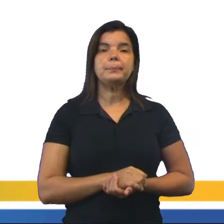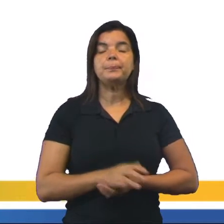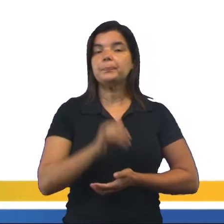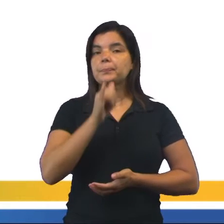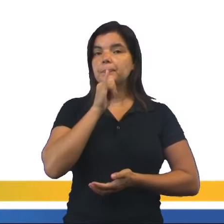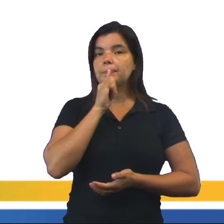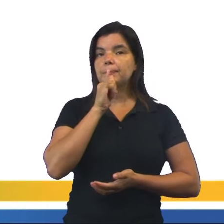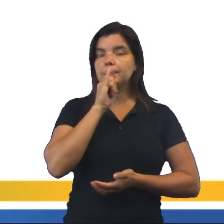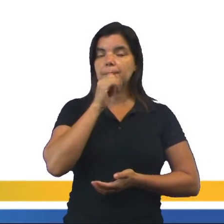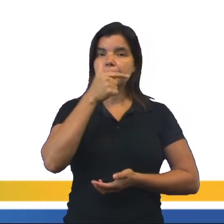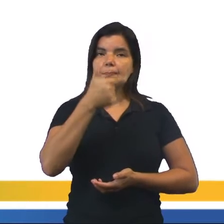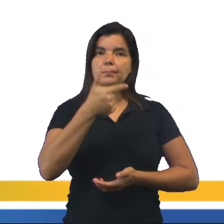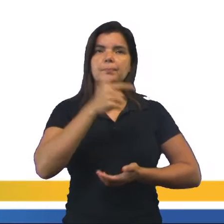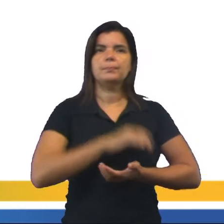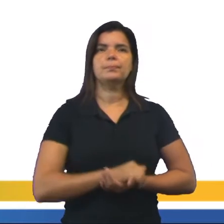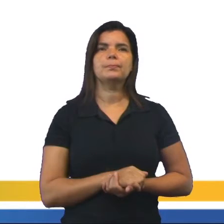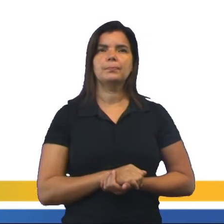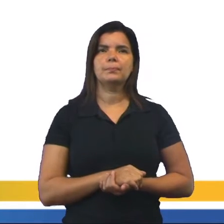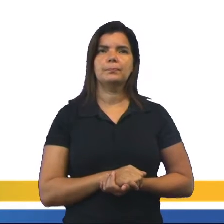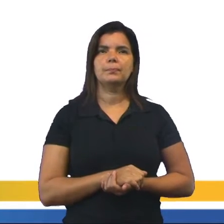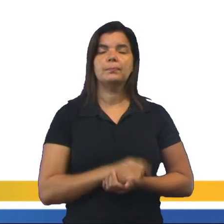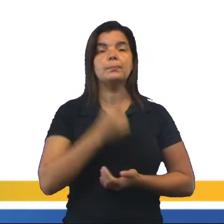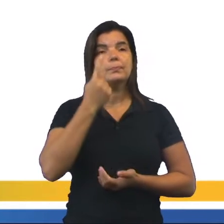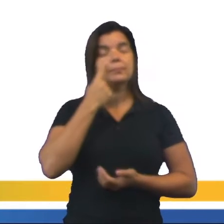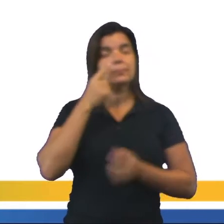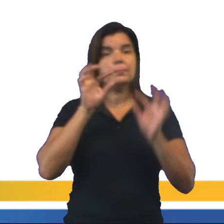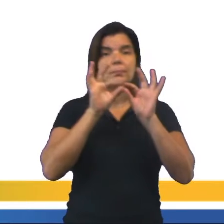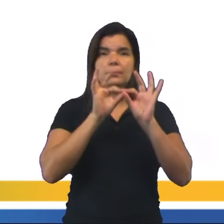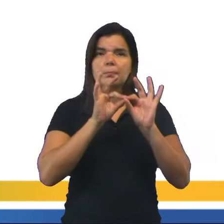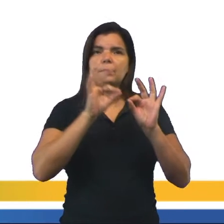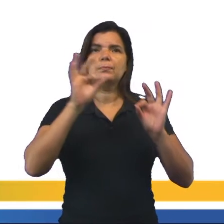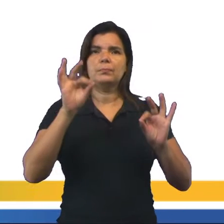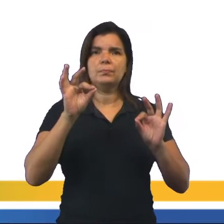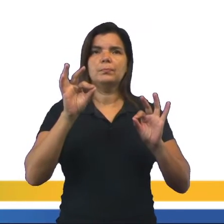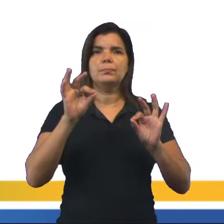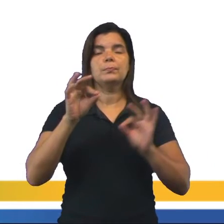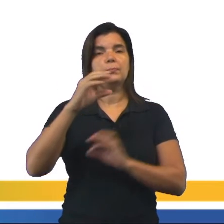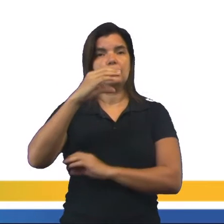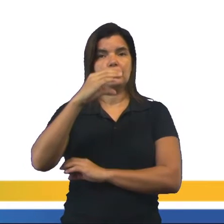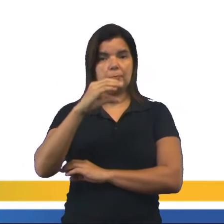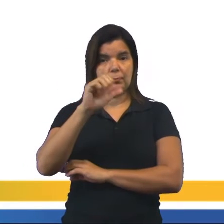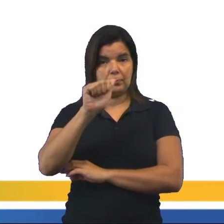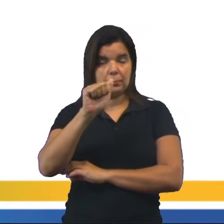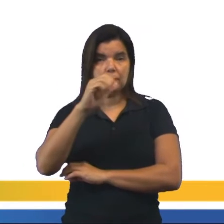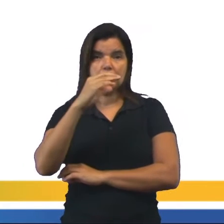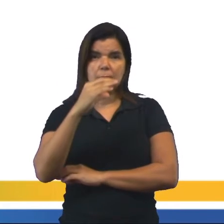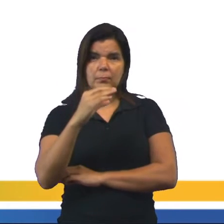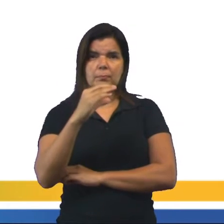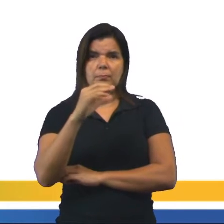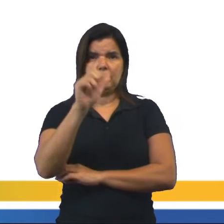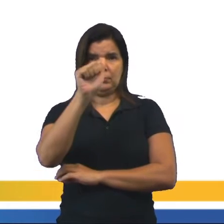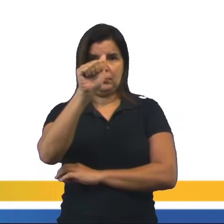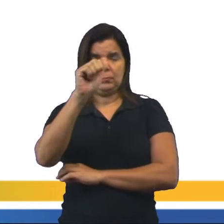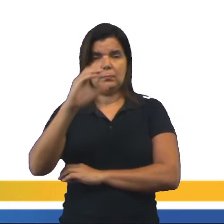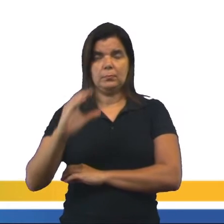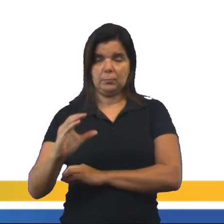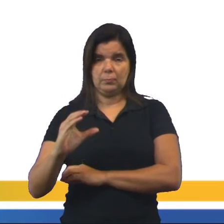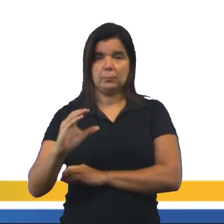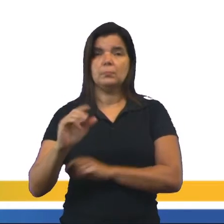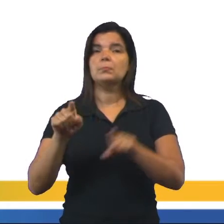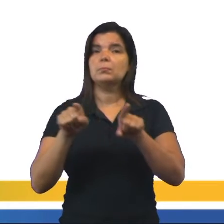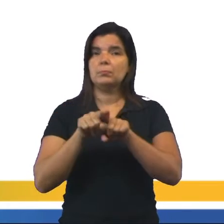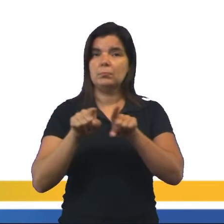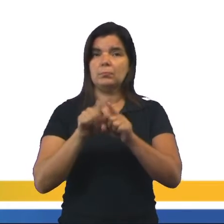Vamos agora ao segundo exemplo. Determine a medida do lado AC e a